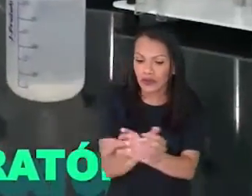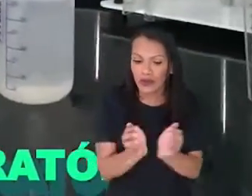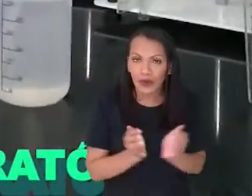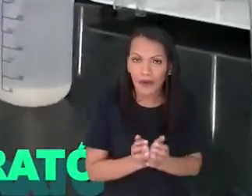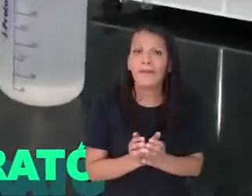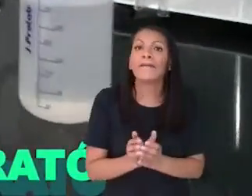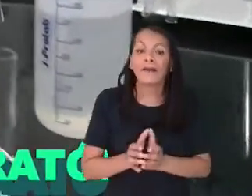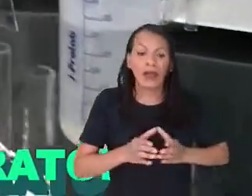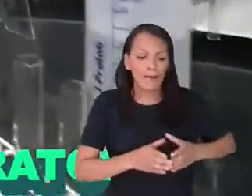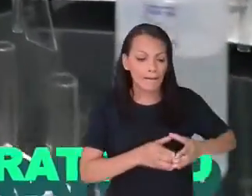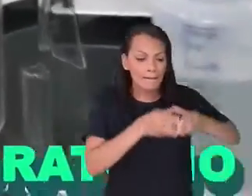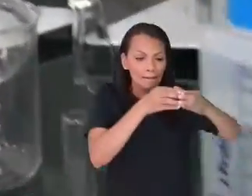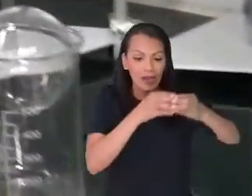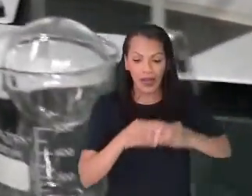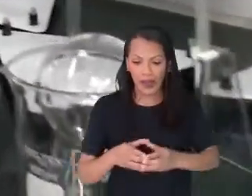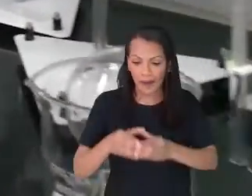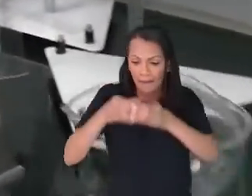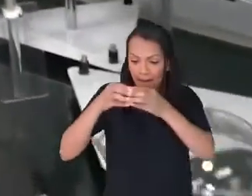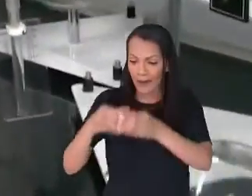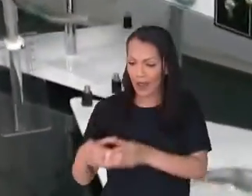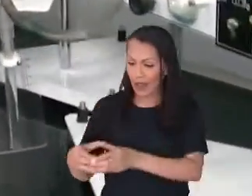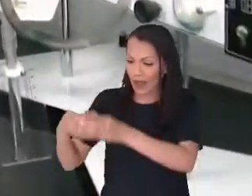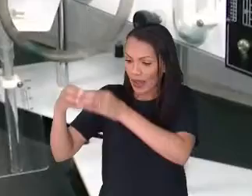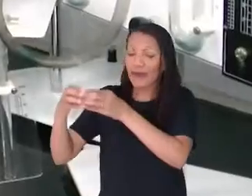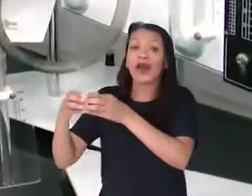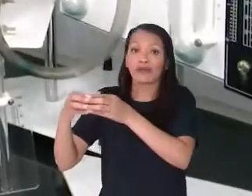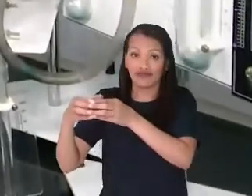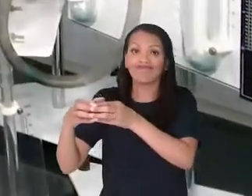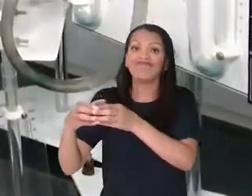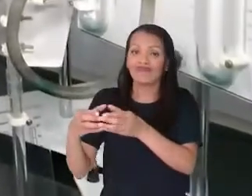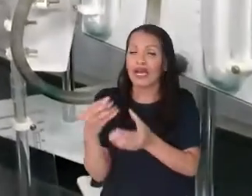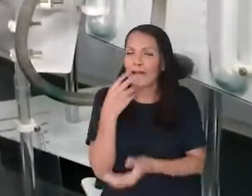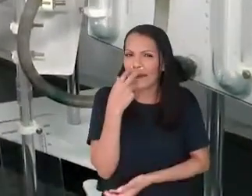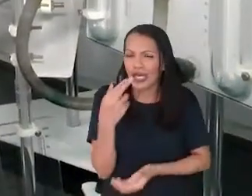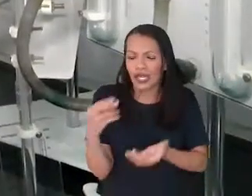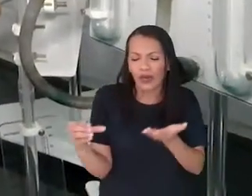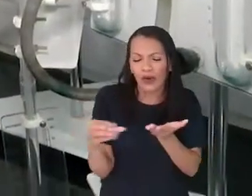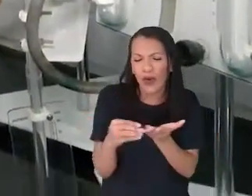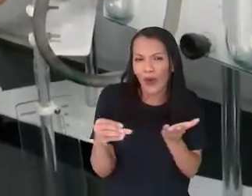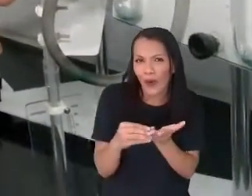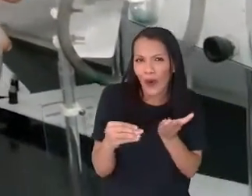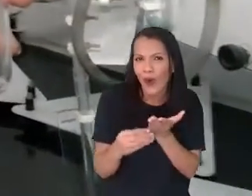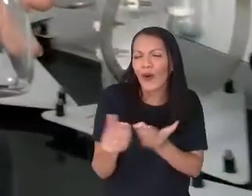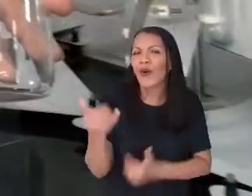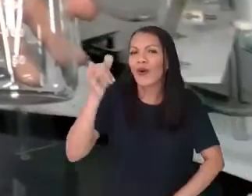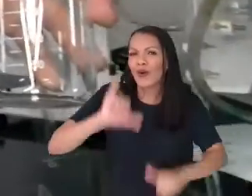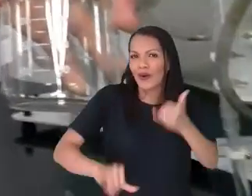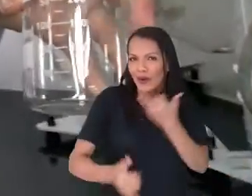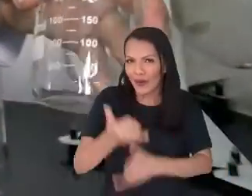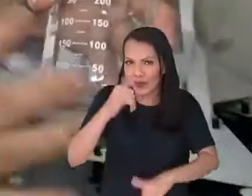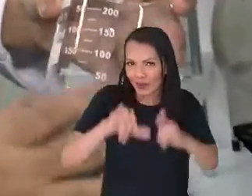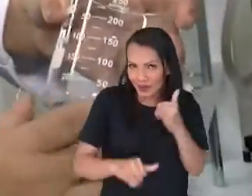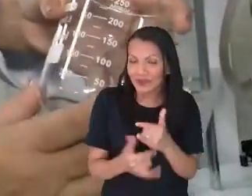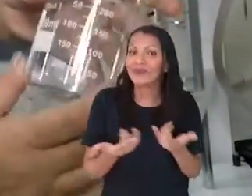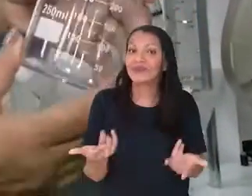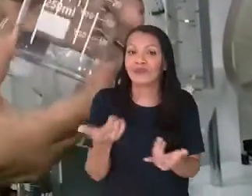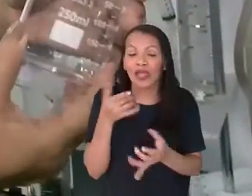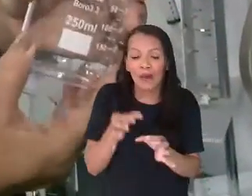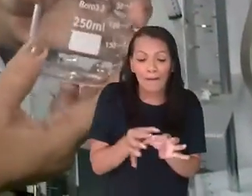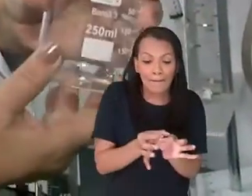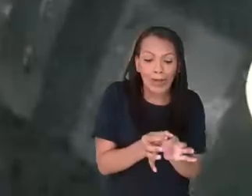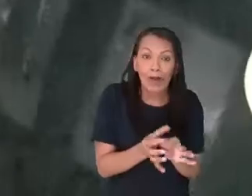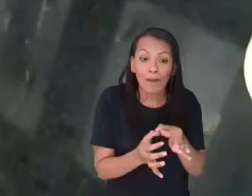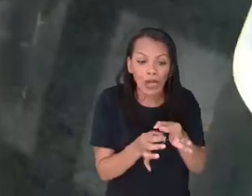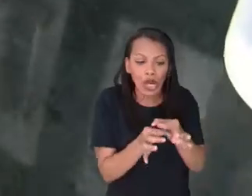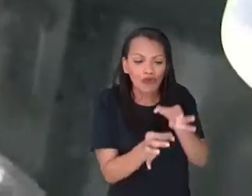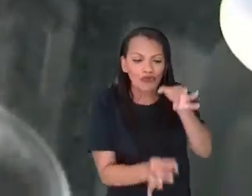Becker. Becker é o copo de laboratório. Ele também é graduado, mas não é tão preciso como a proveta. Vejam